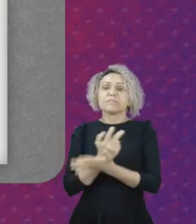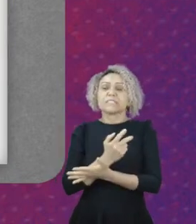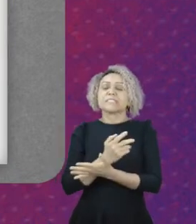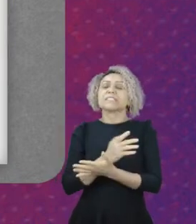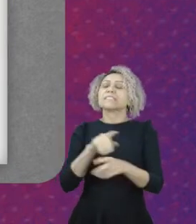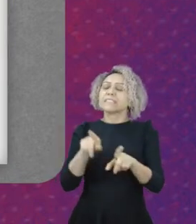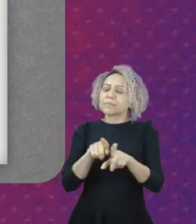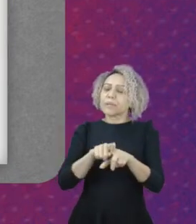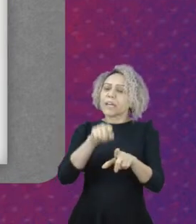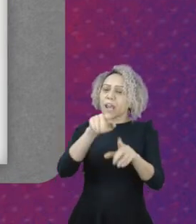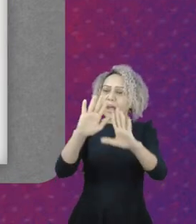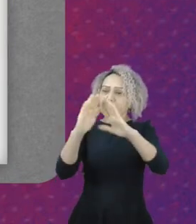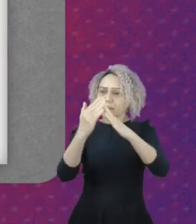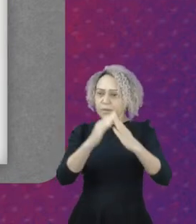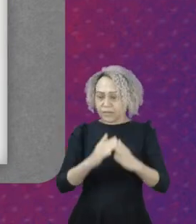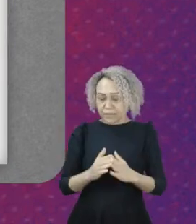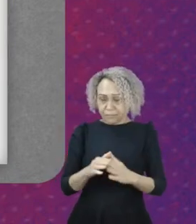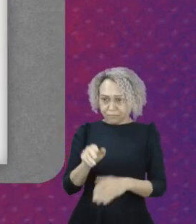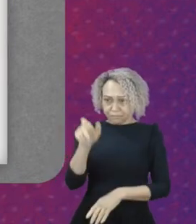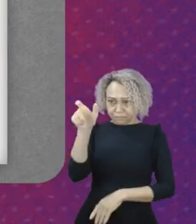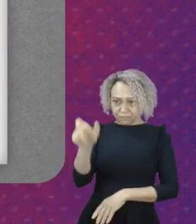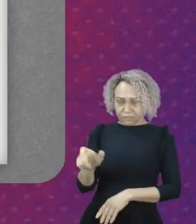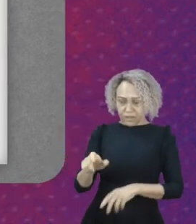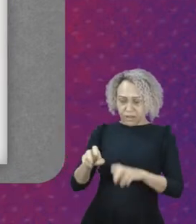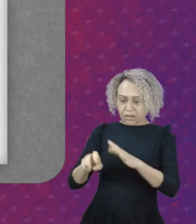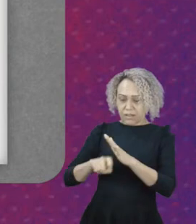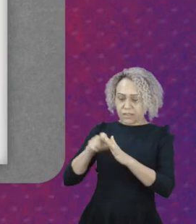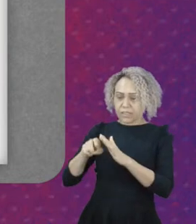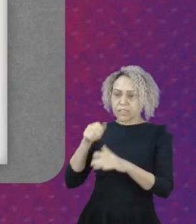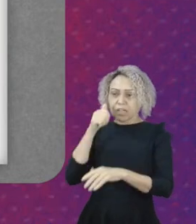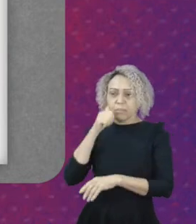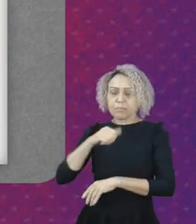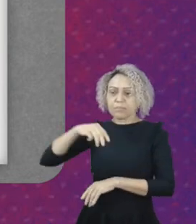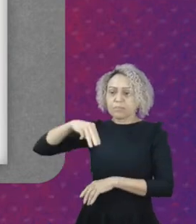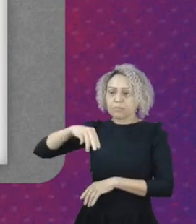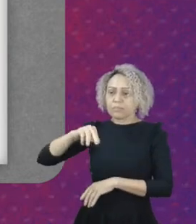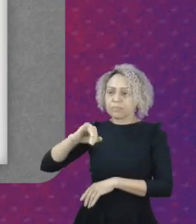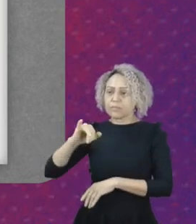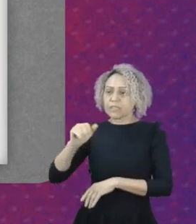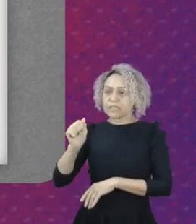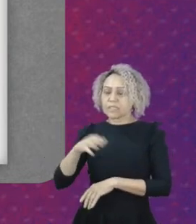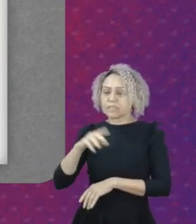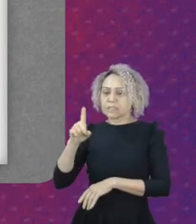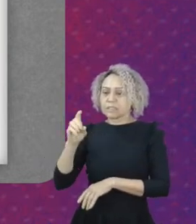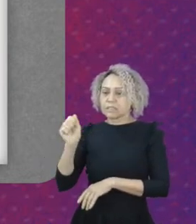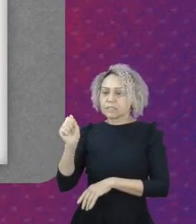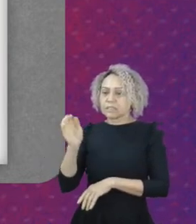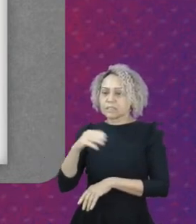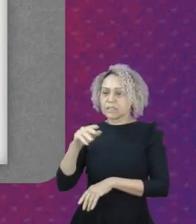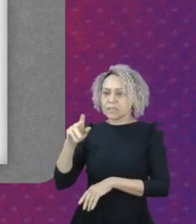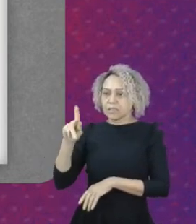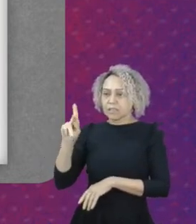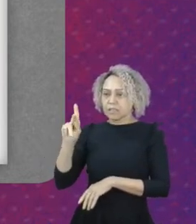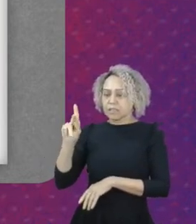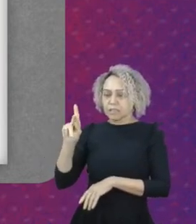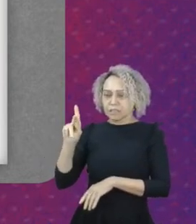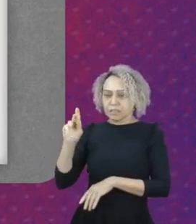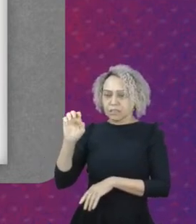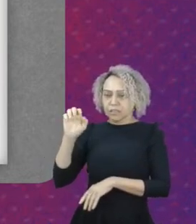Essa é Maria da Penha, e ela diz: a vida começa quando a violência acaba.